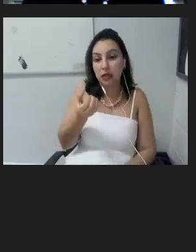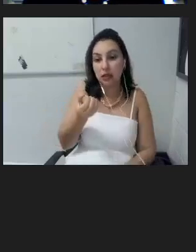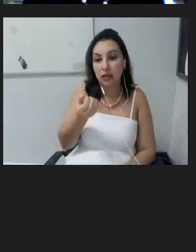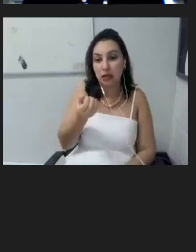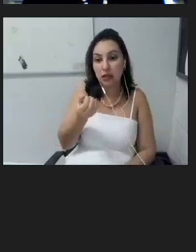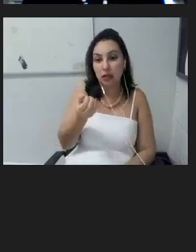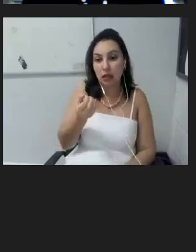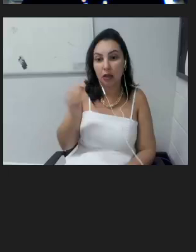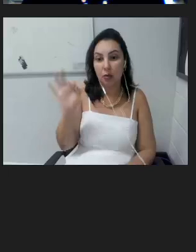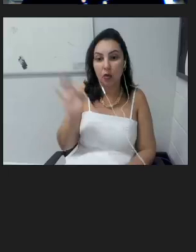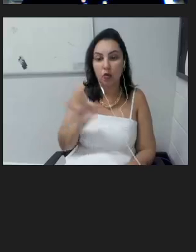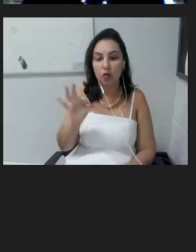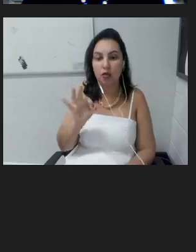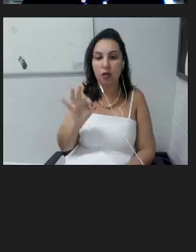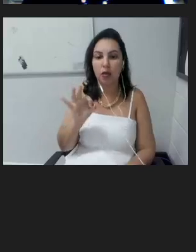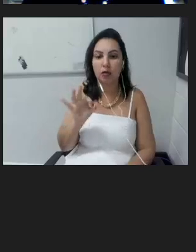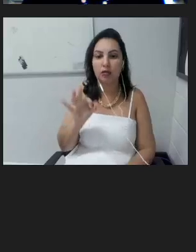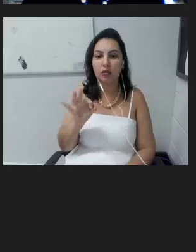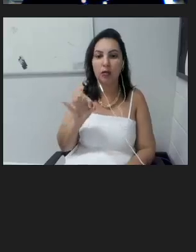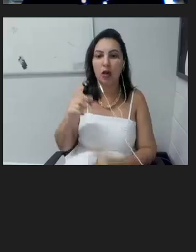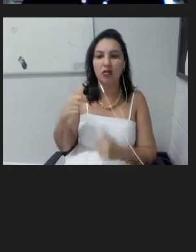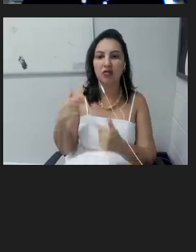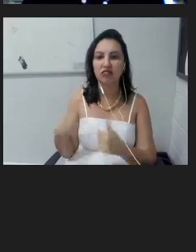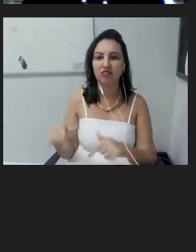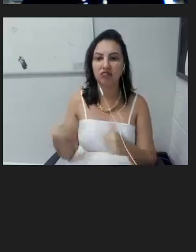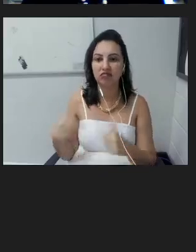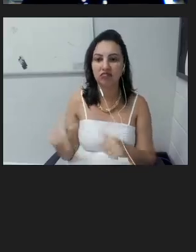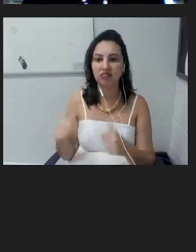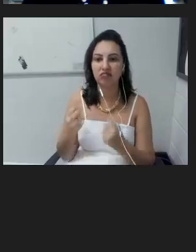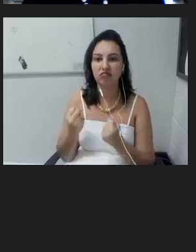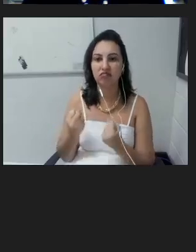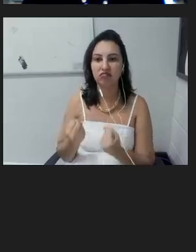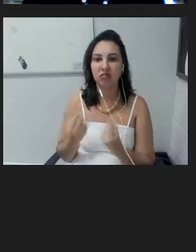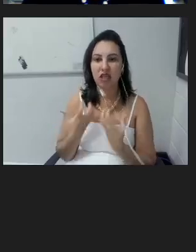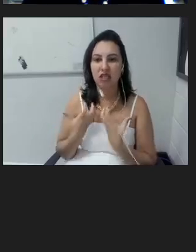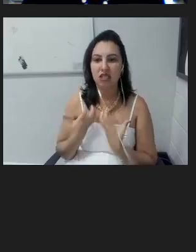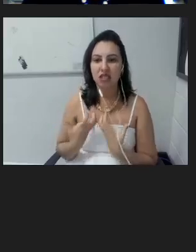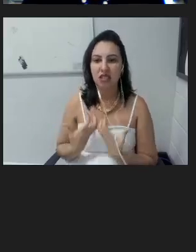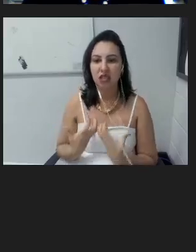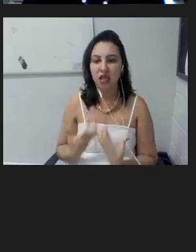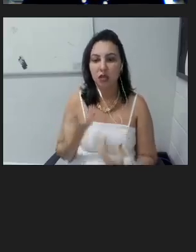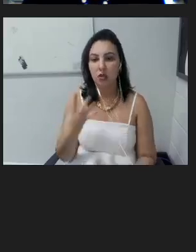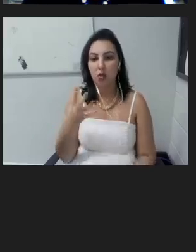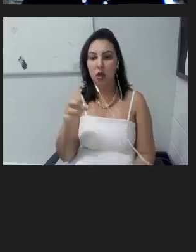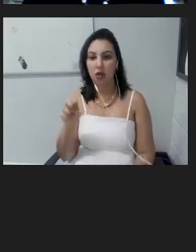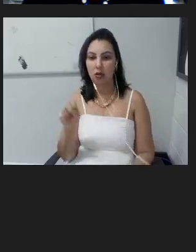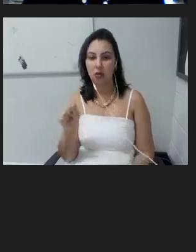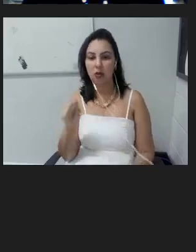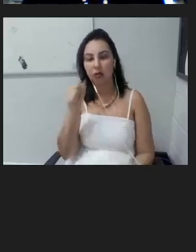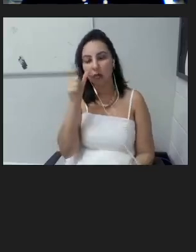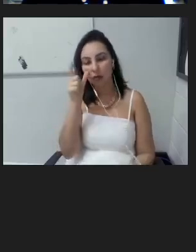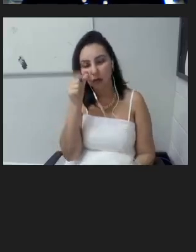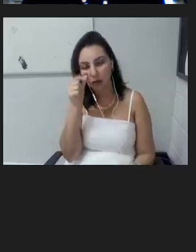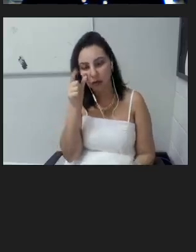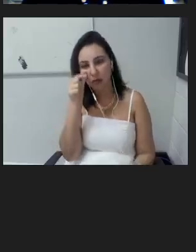excessivo em torno de 48%. Insônia, 41%. Se a gente olhar aqui,